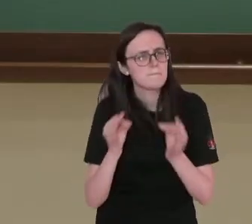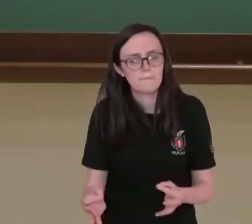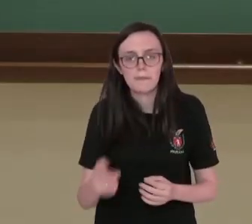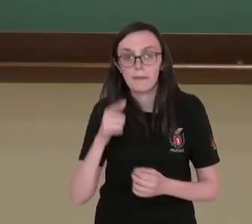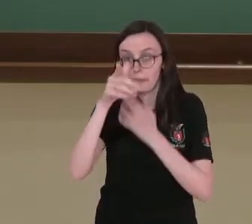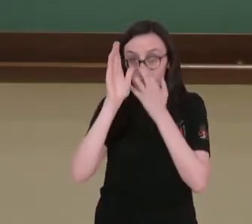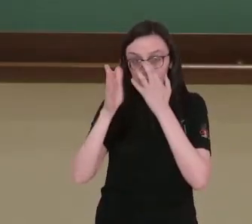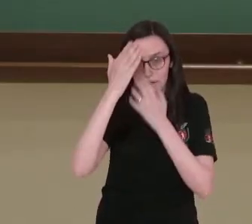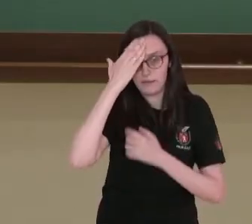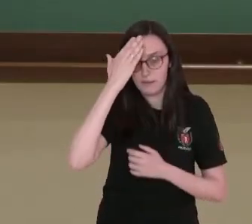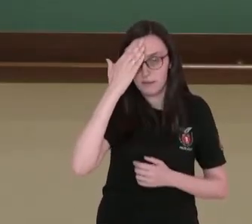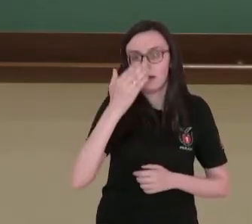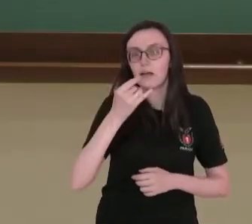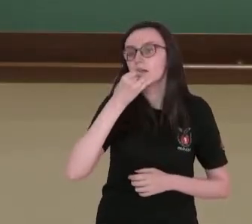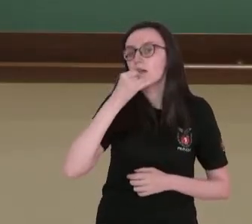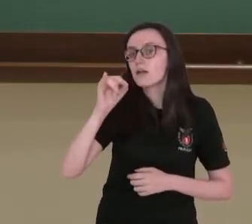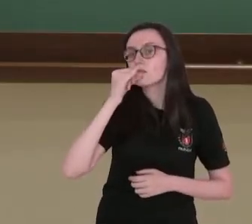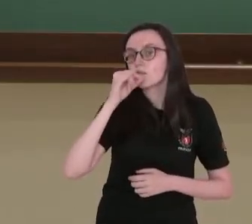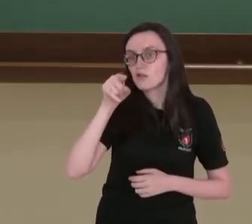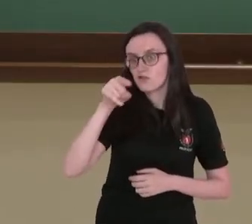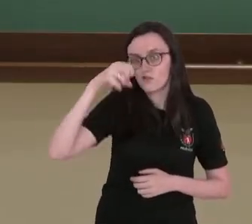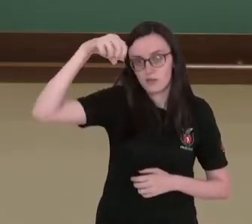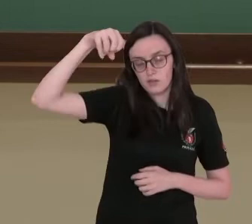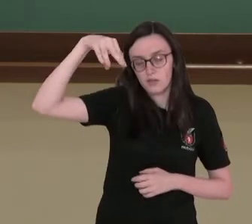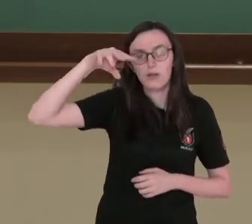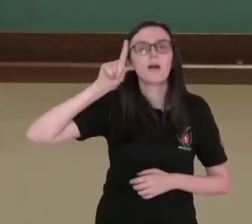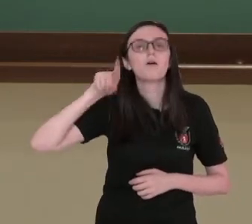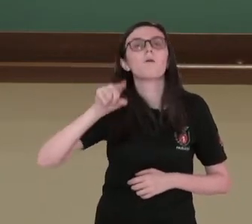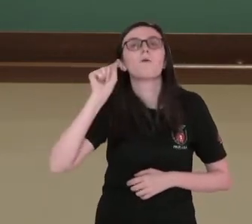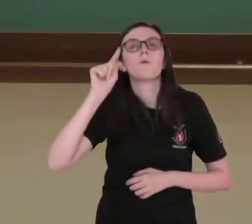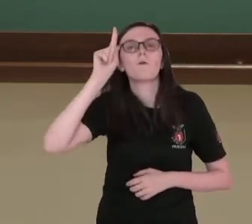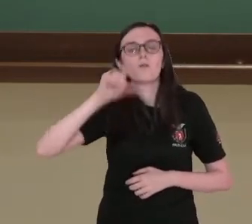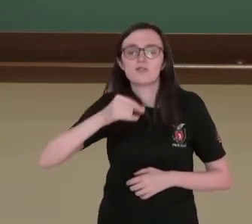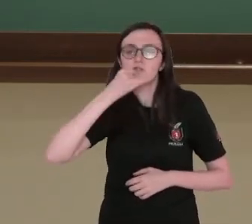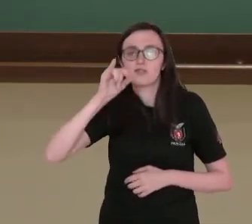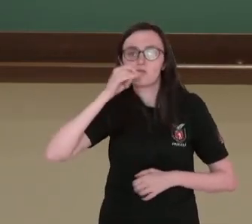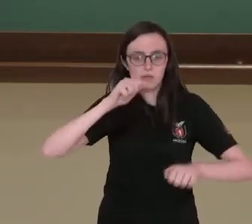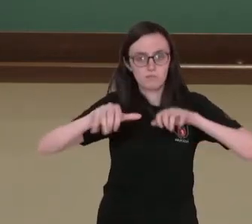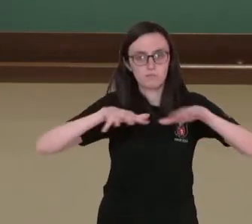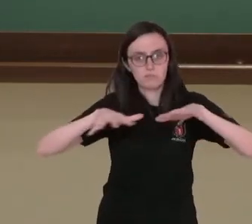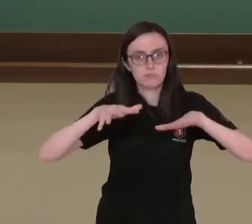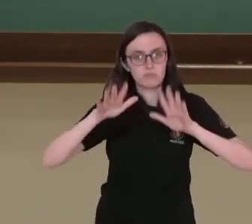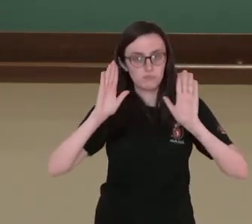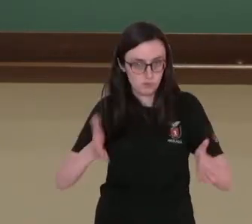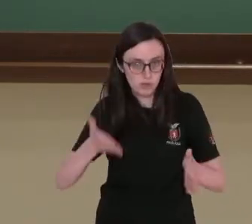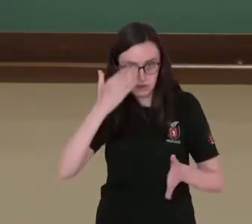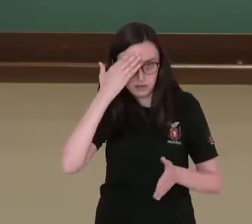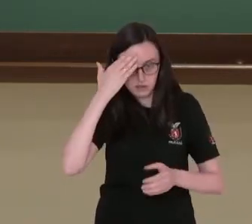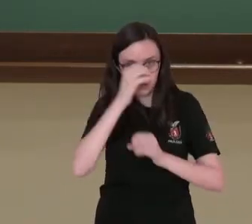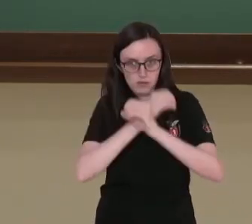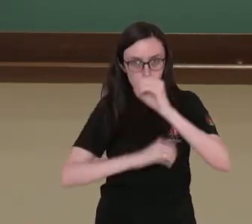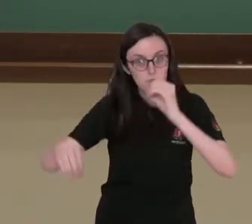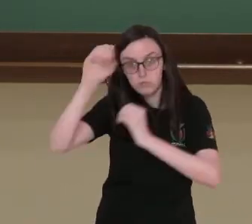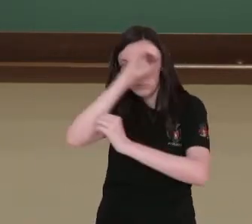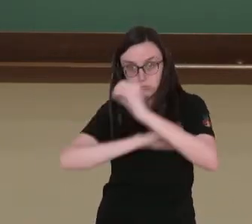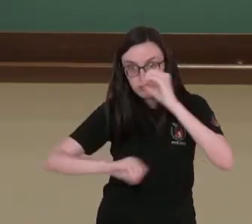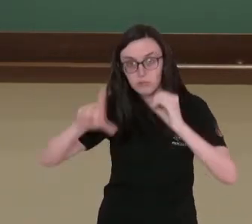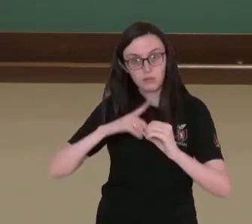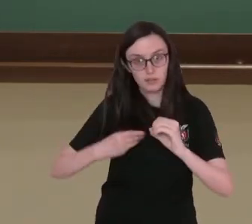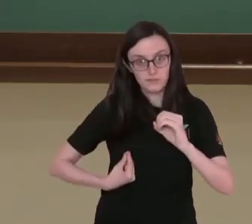você sabia que a energia elétrica nada mais é do que a energia cinética dos elétrons percorrendo o